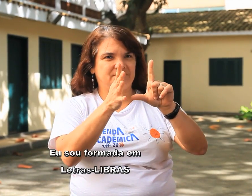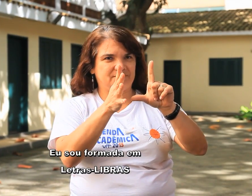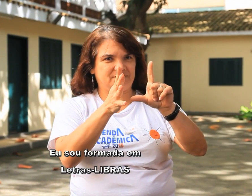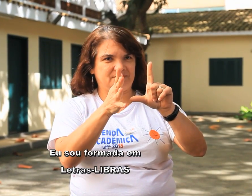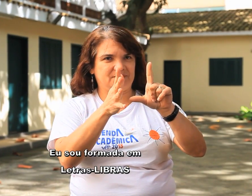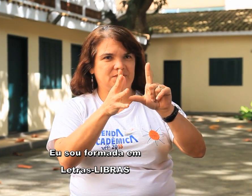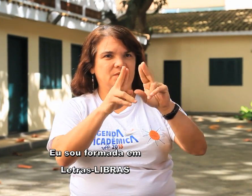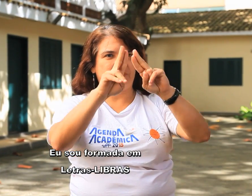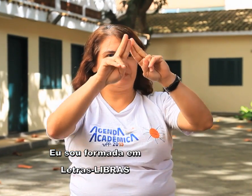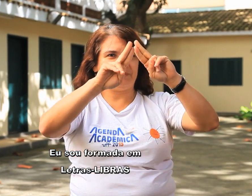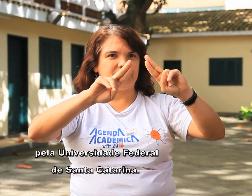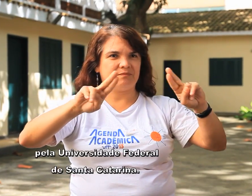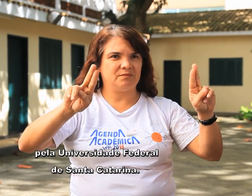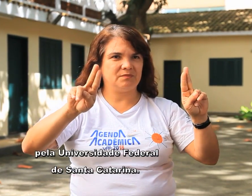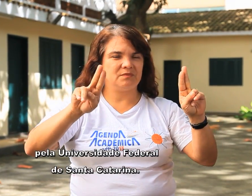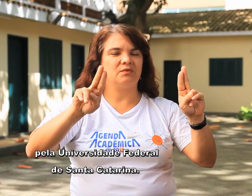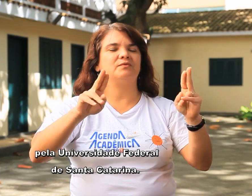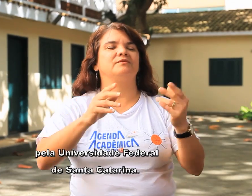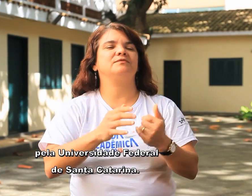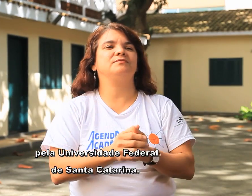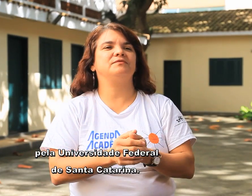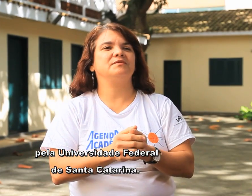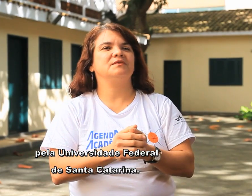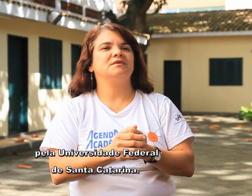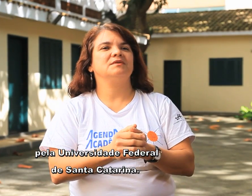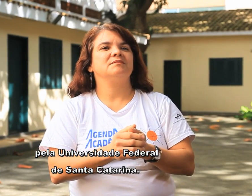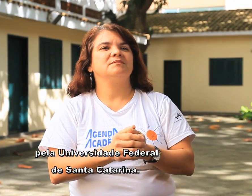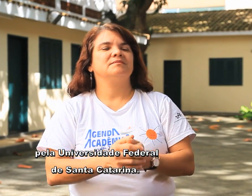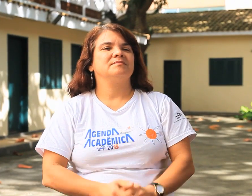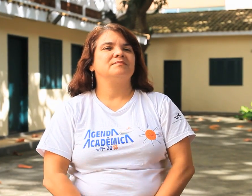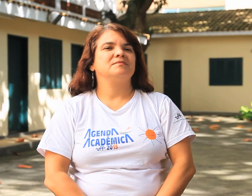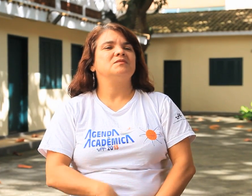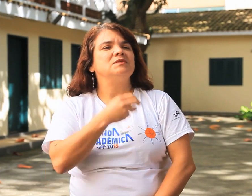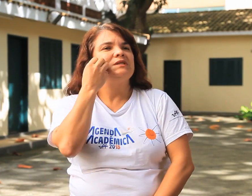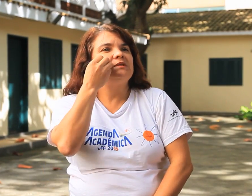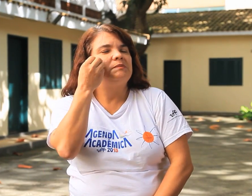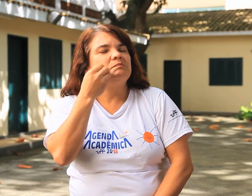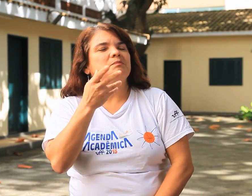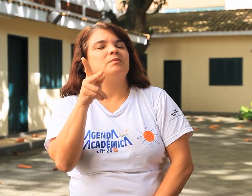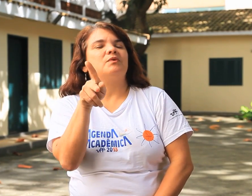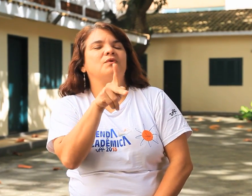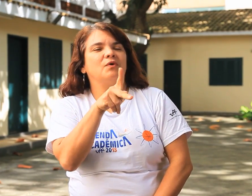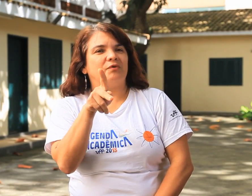Eu sou formada em Letras Libras pela Universidade Federal de Santa Catarina.